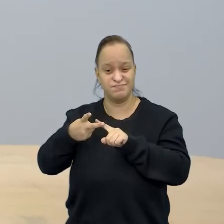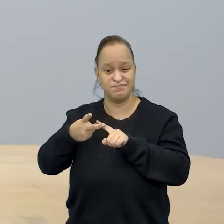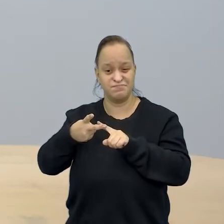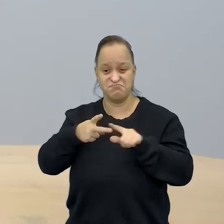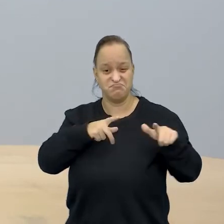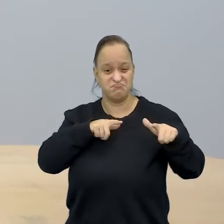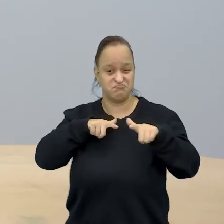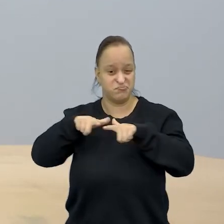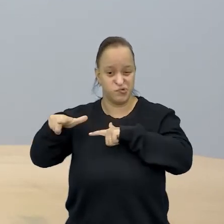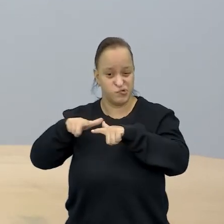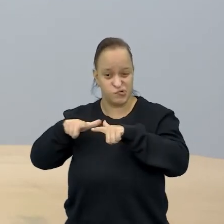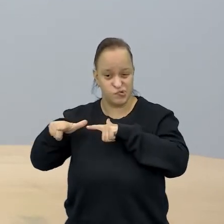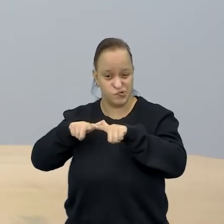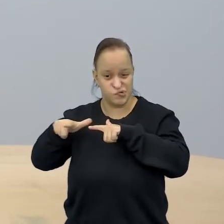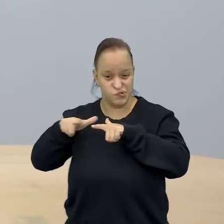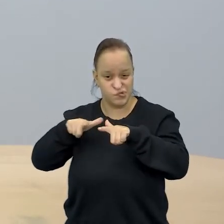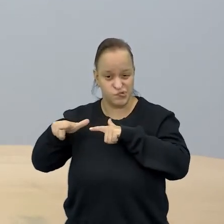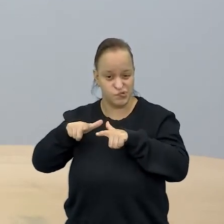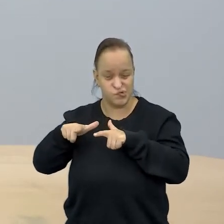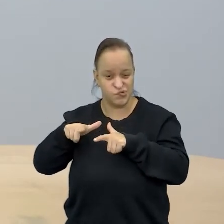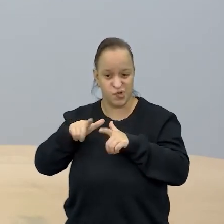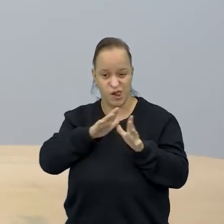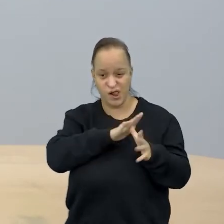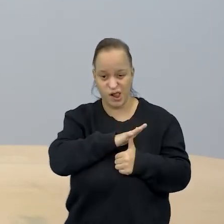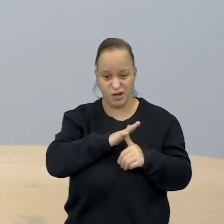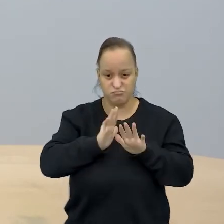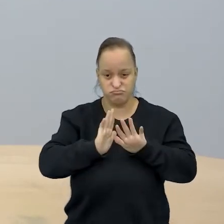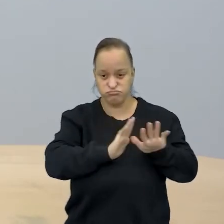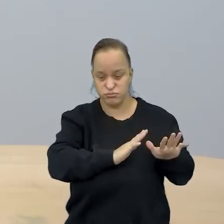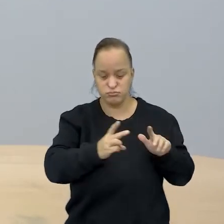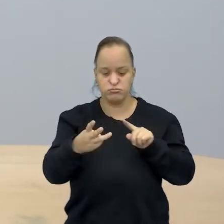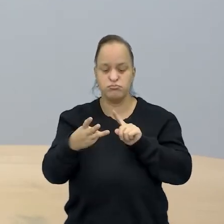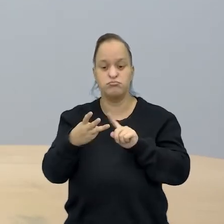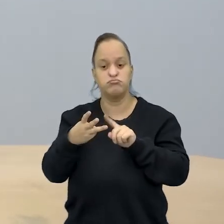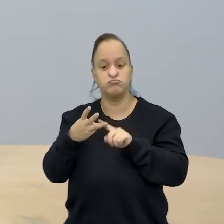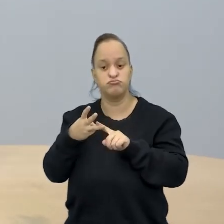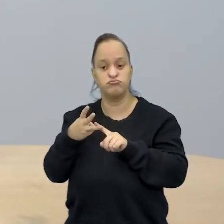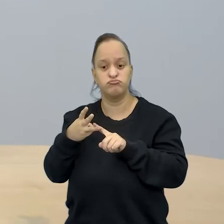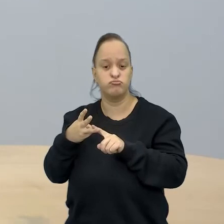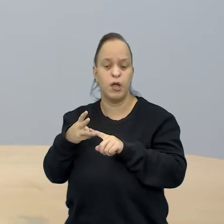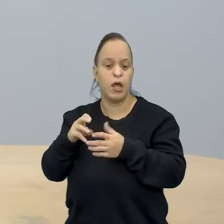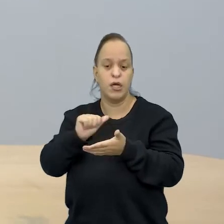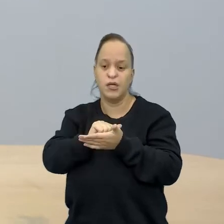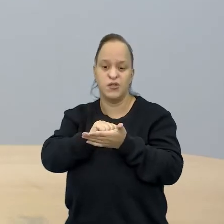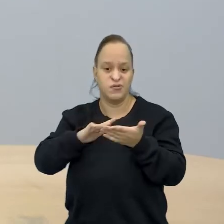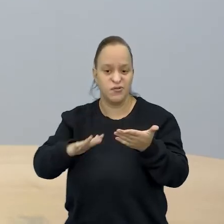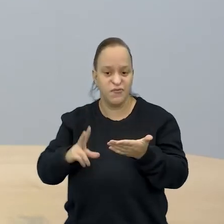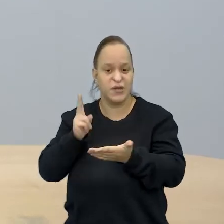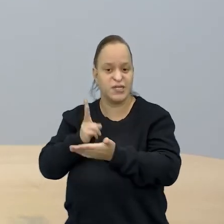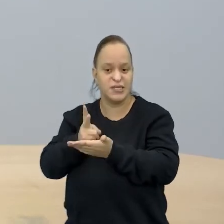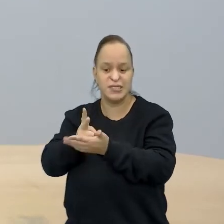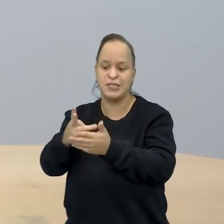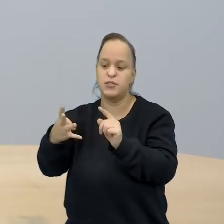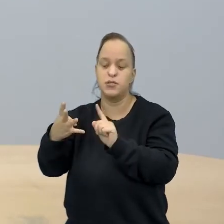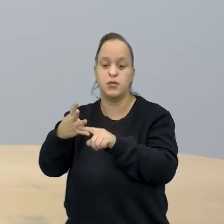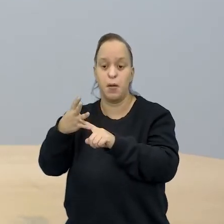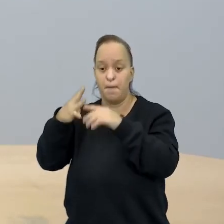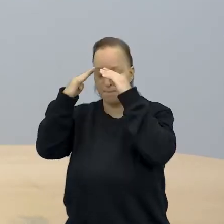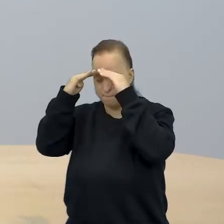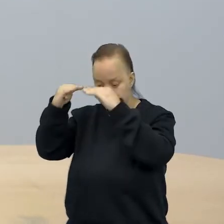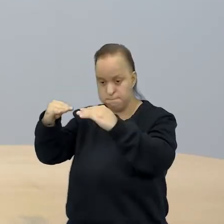ócio, atividades regulares e imposição de obediência, forma um